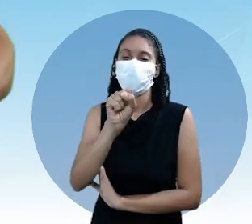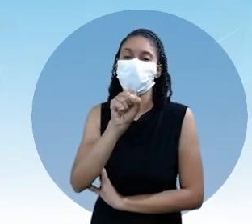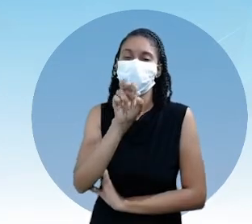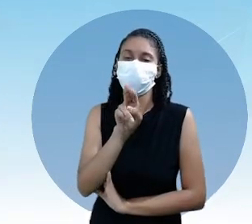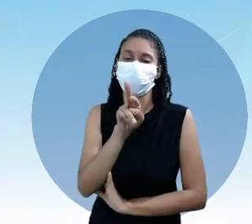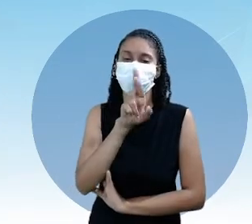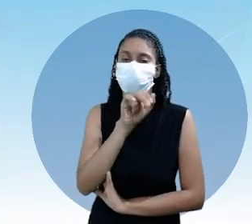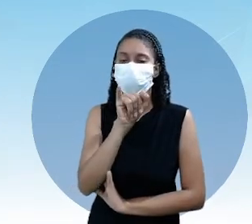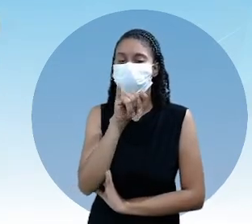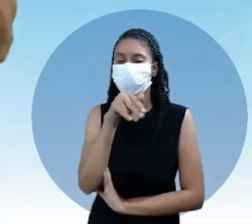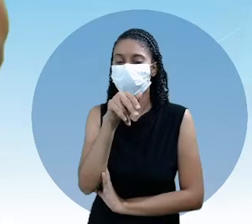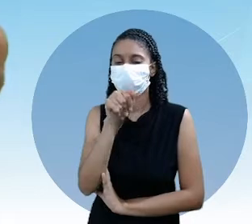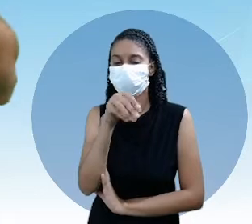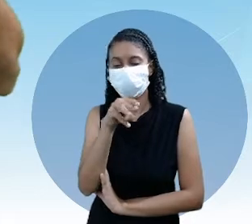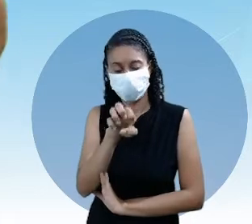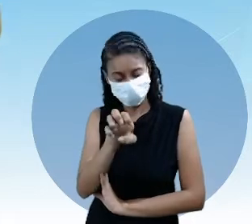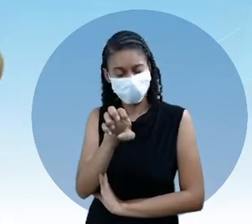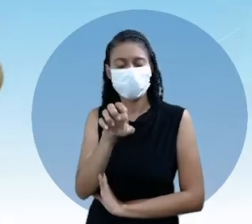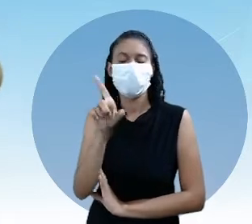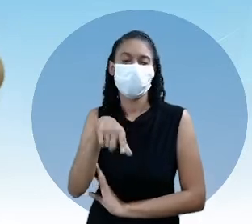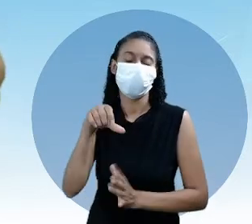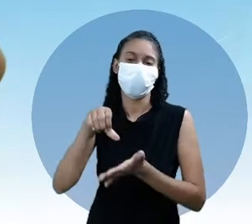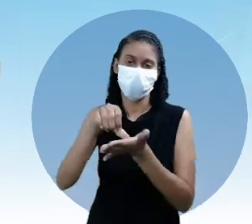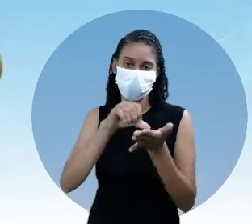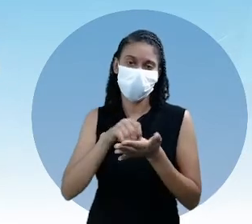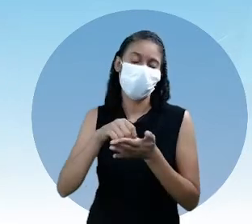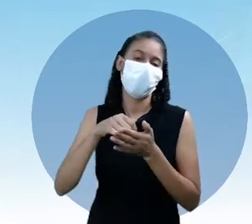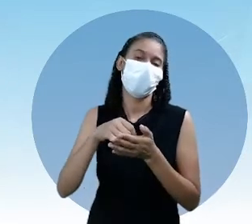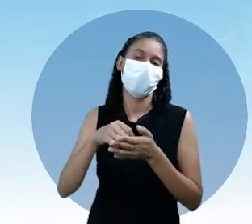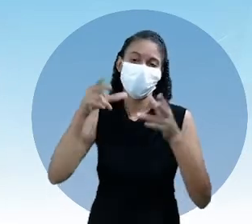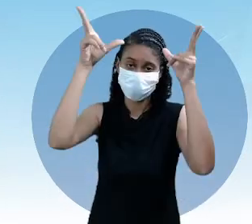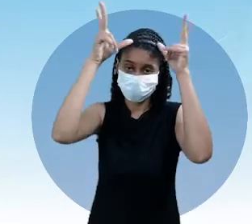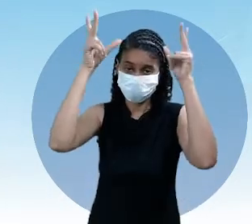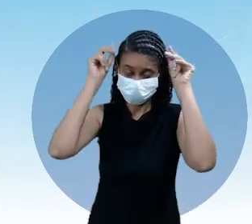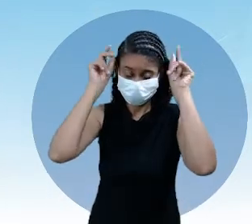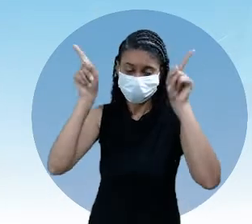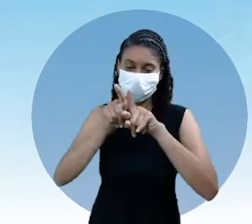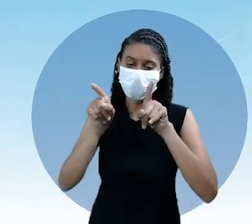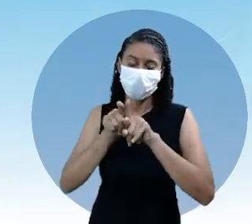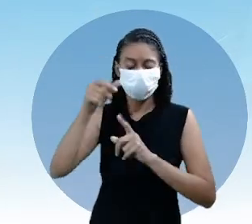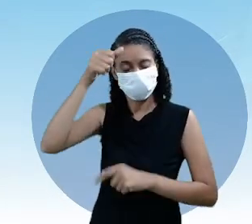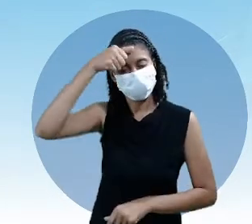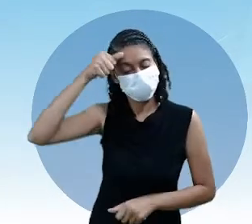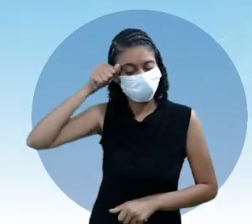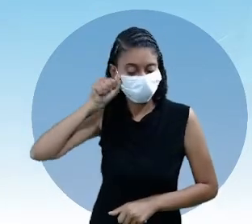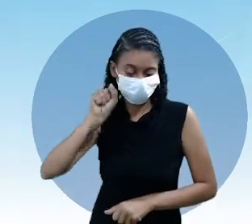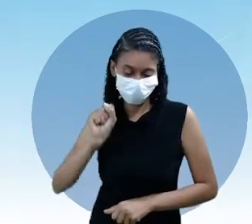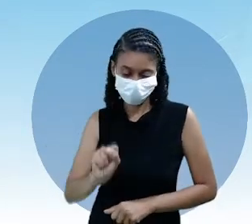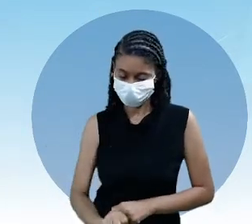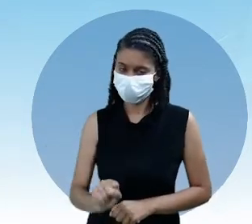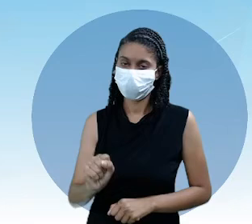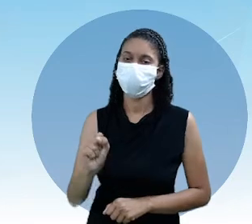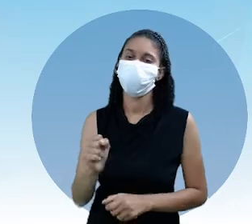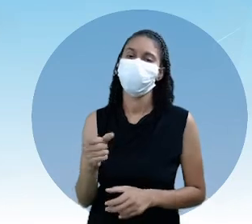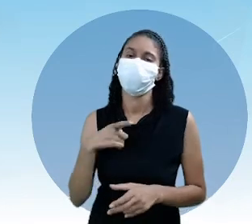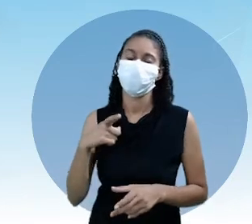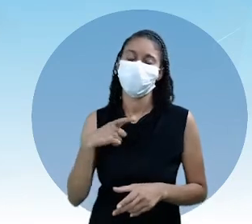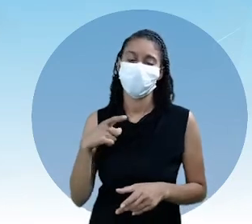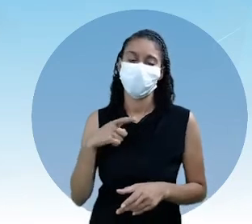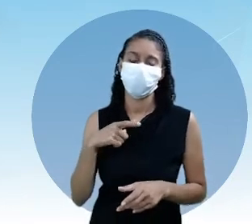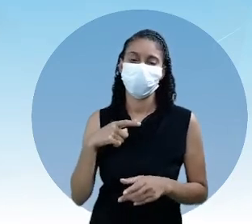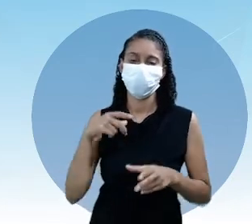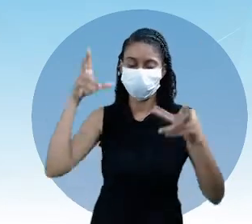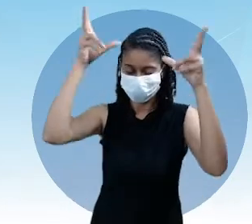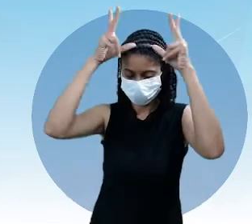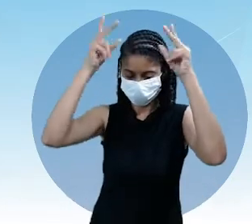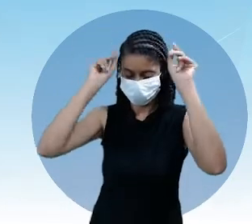por holandeses. A África do Sul, né, durante boa parte da sua história, foi de colonização holandesa. Depois vai perder o